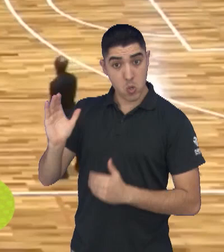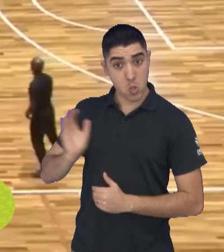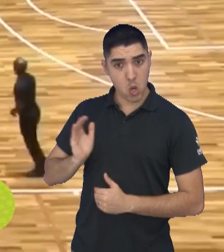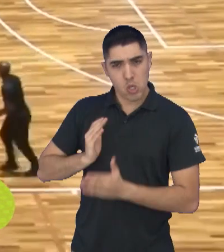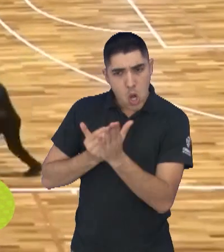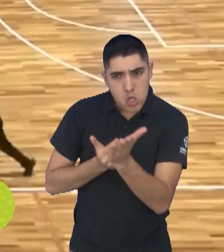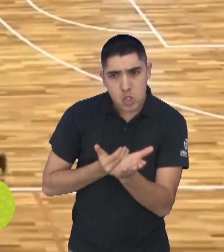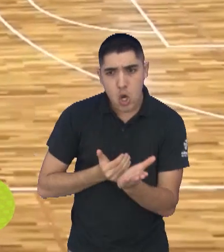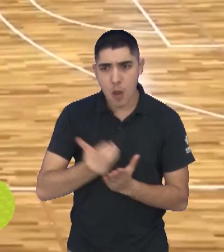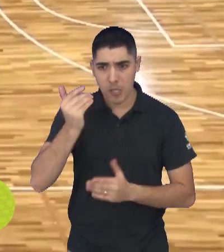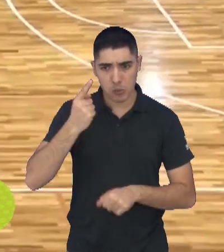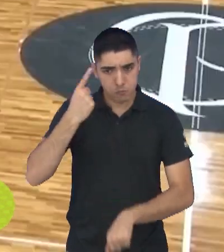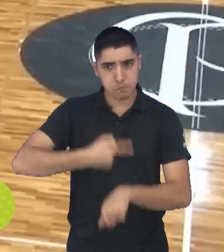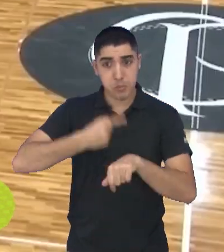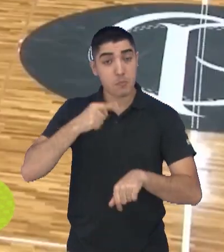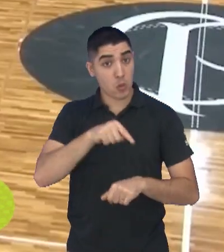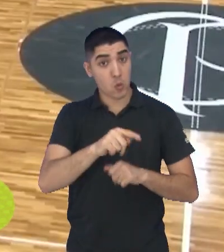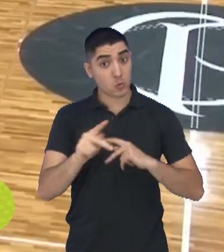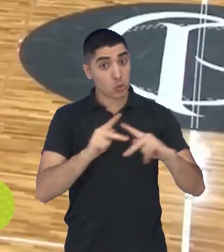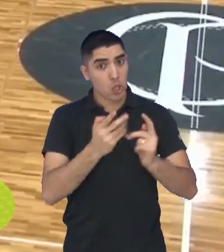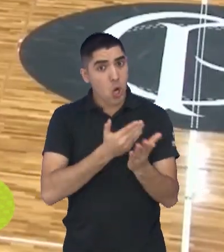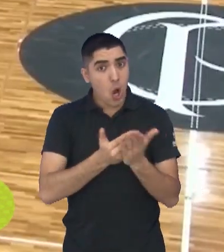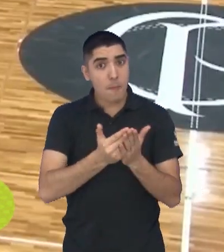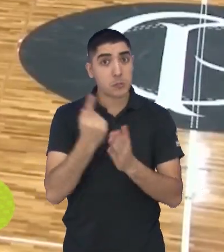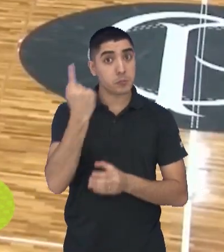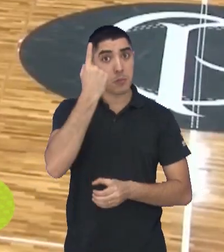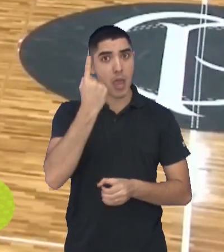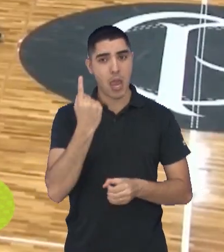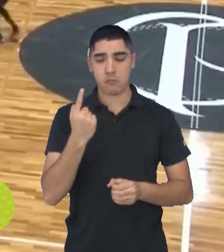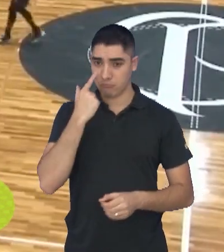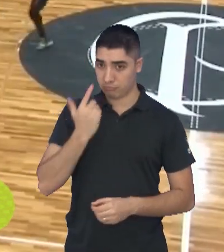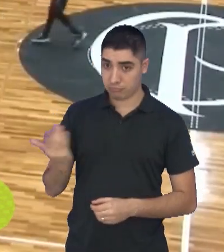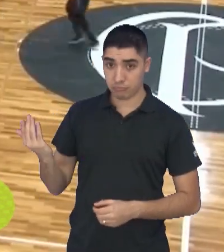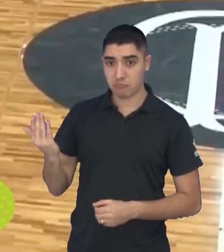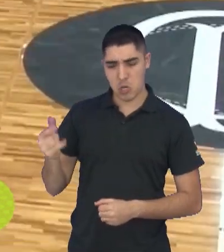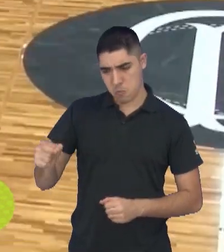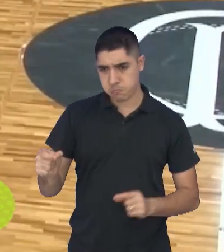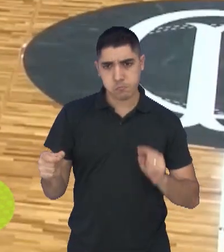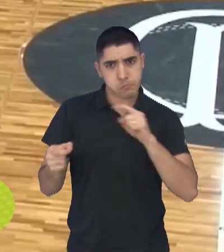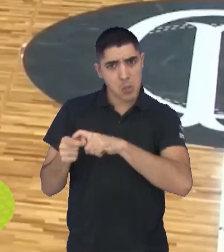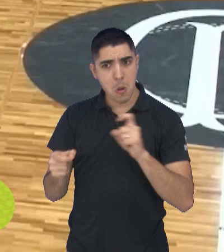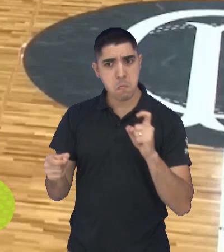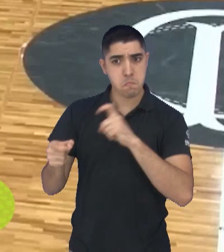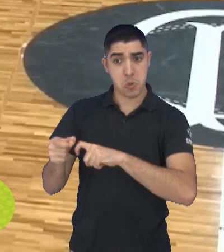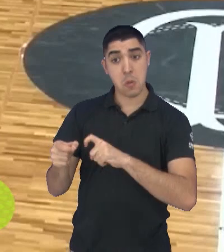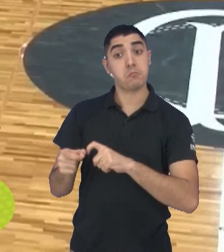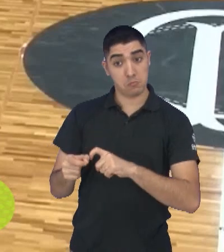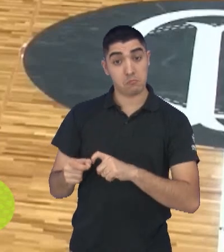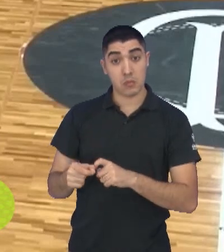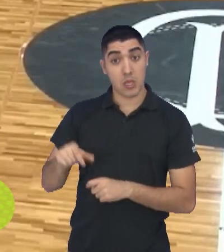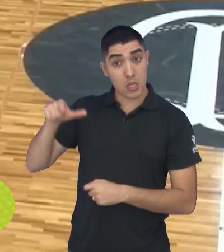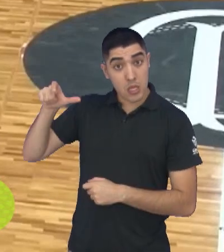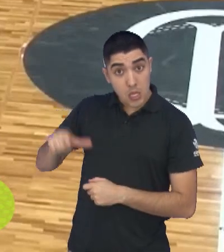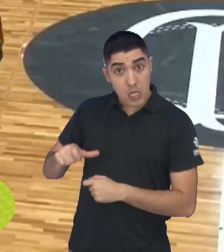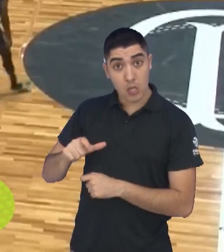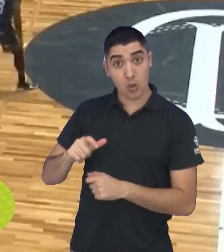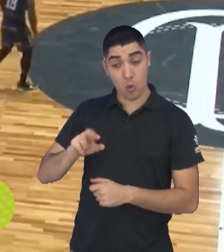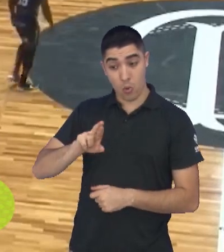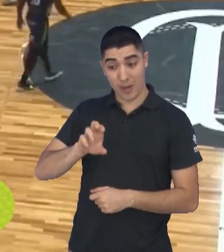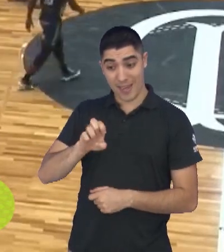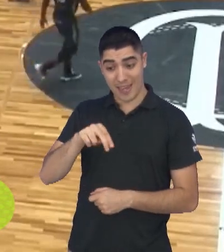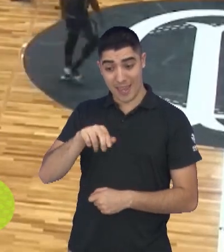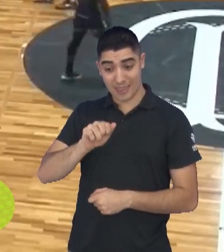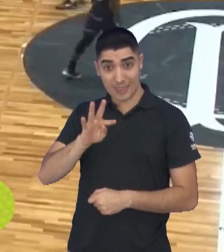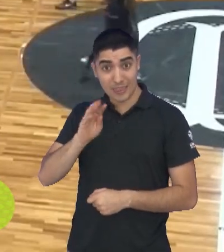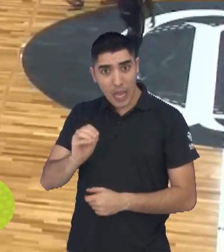e a primeira posse foi do São José, que logo abriu o placar com Renato Carbonari. Aliás, o pivô do São José começou